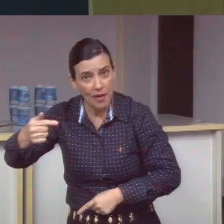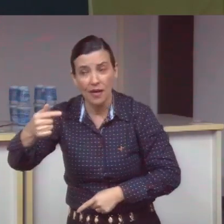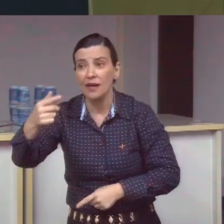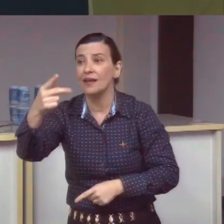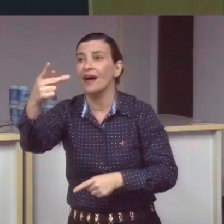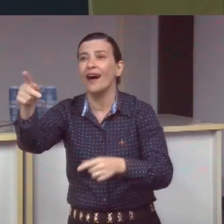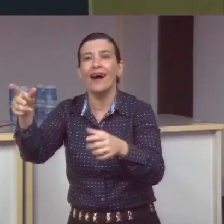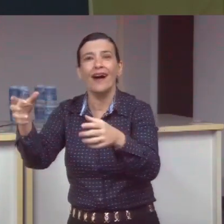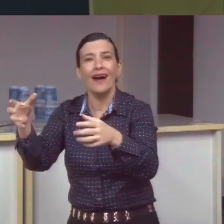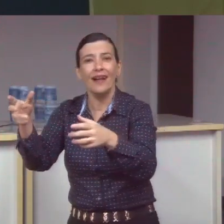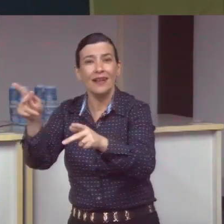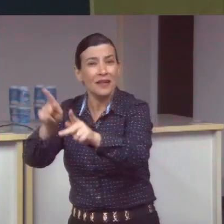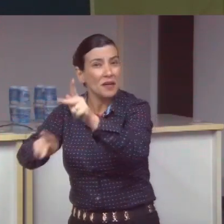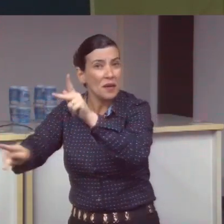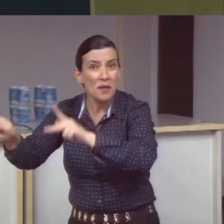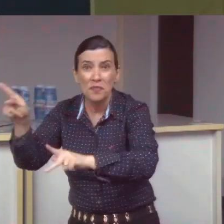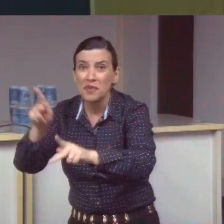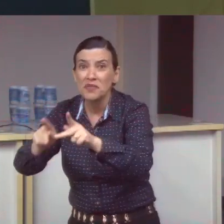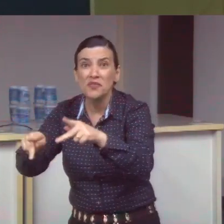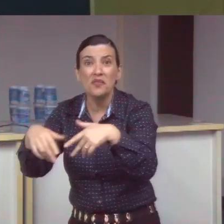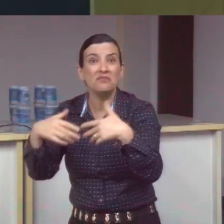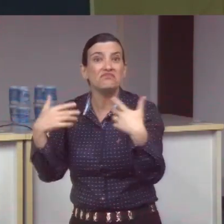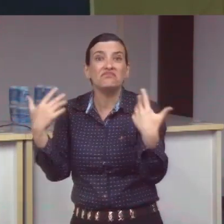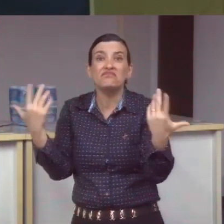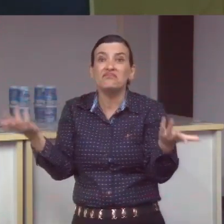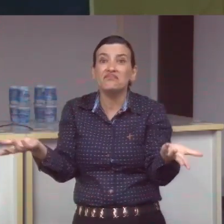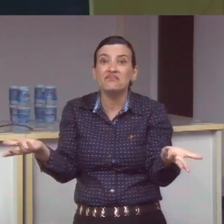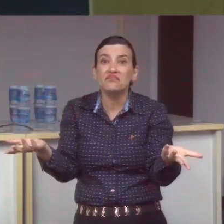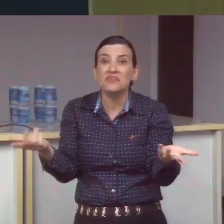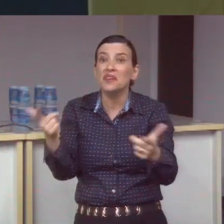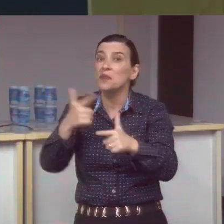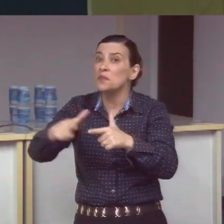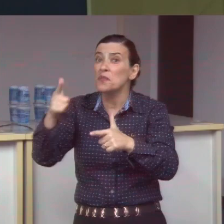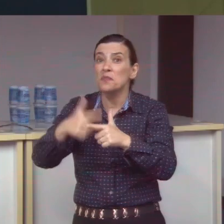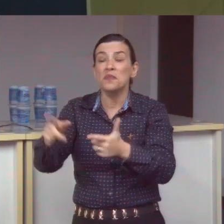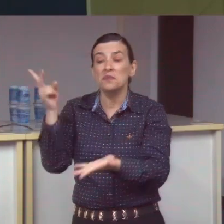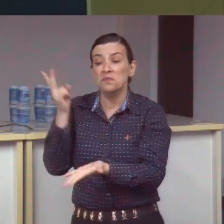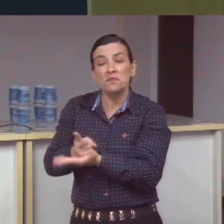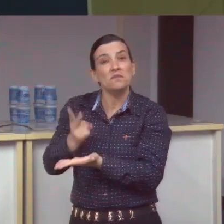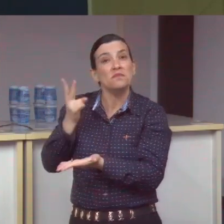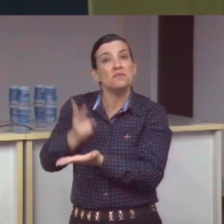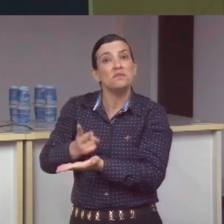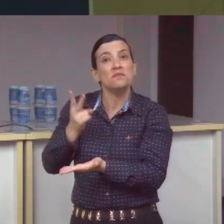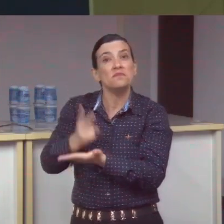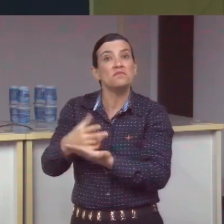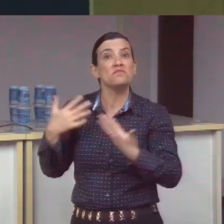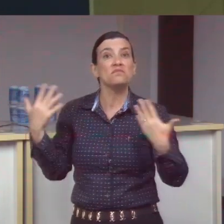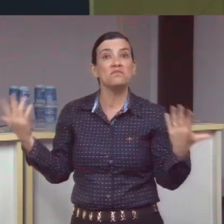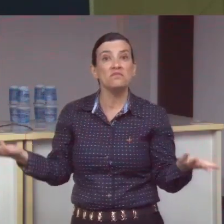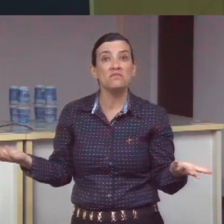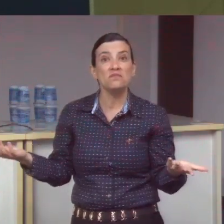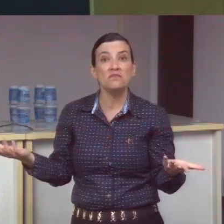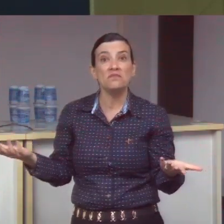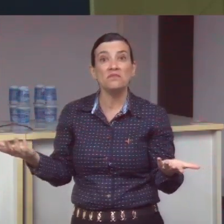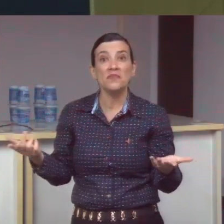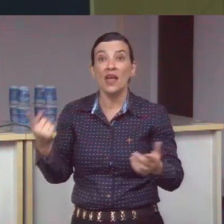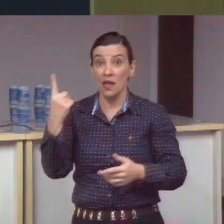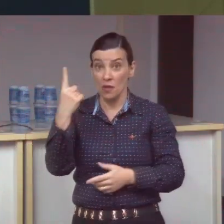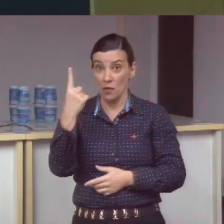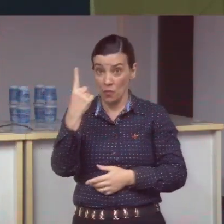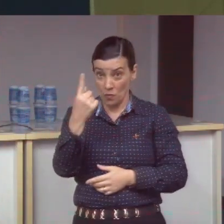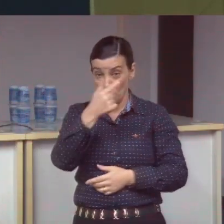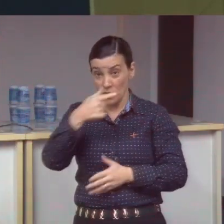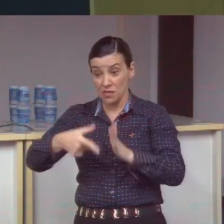não teve suas questões abordadas adequadamente, menos ainda resolvidas, e as pessoas foram embora.